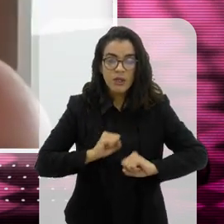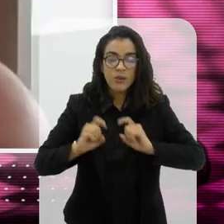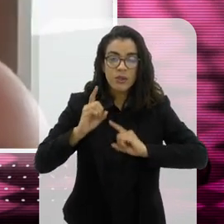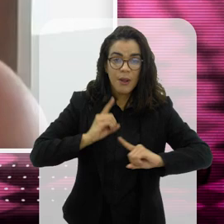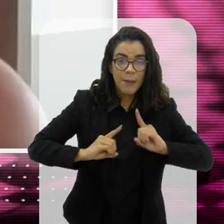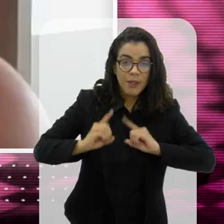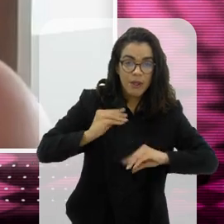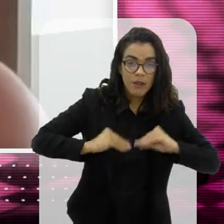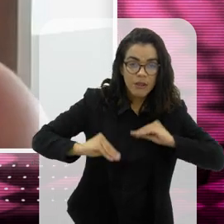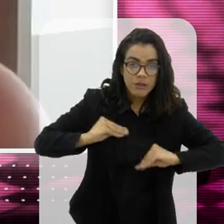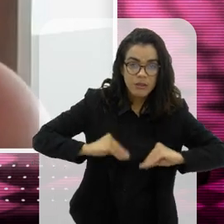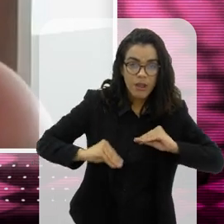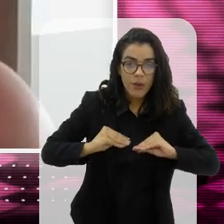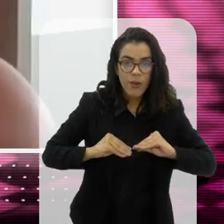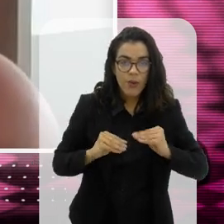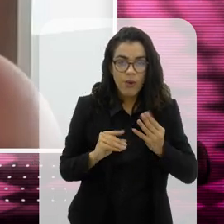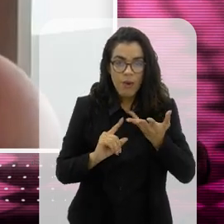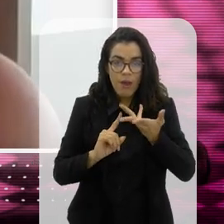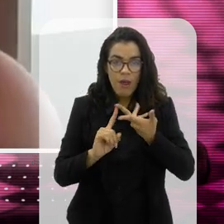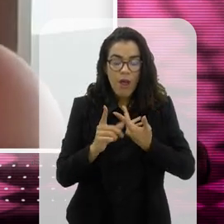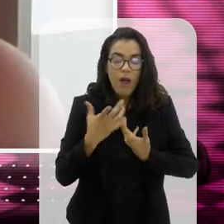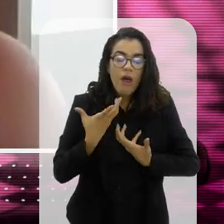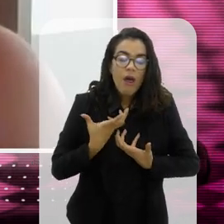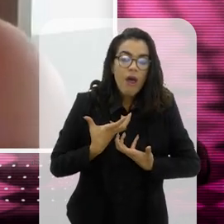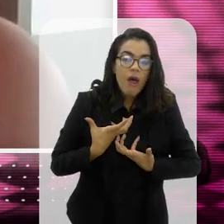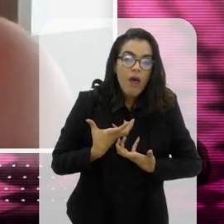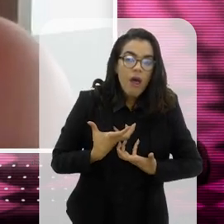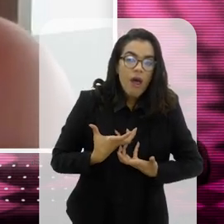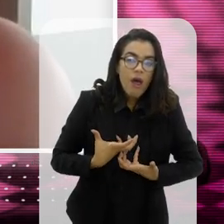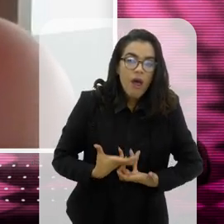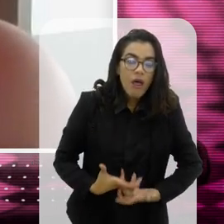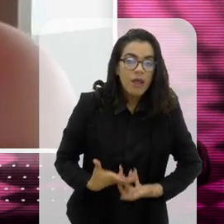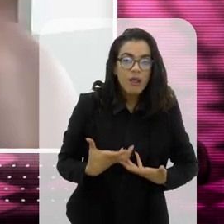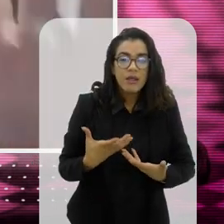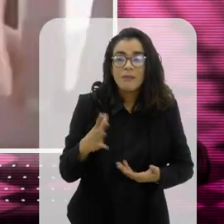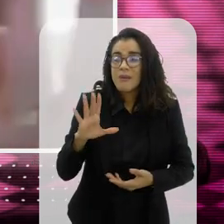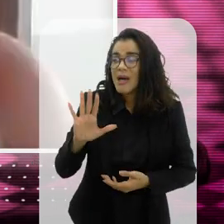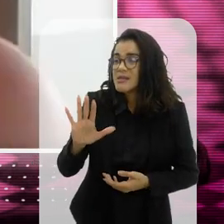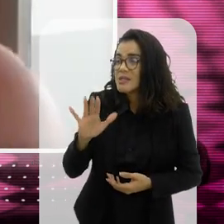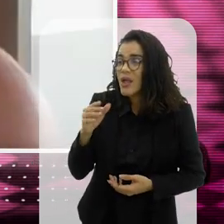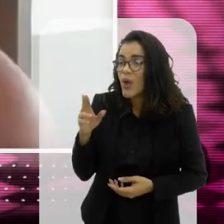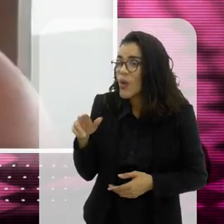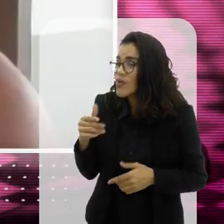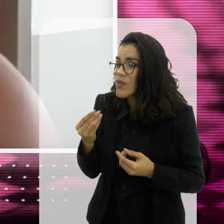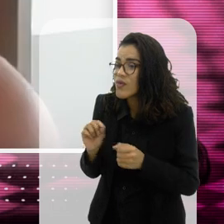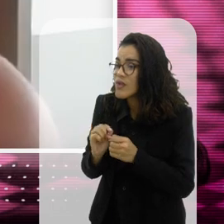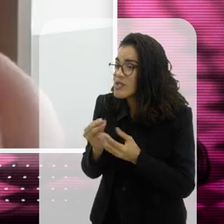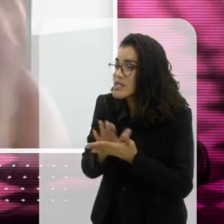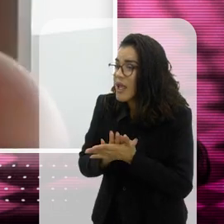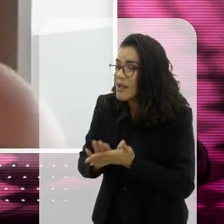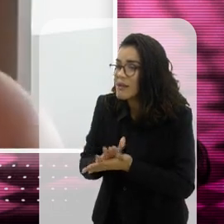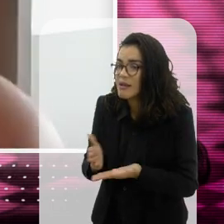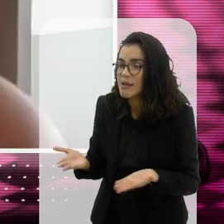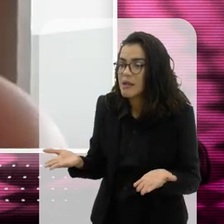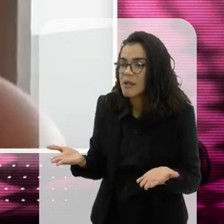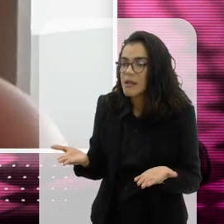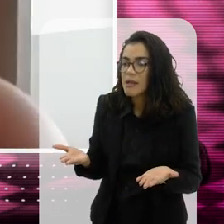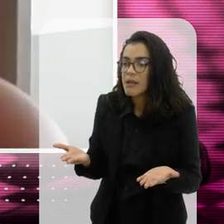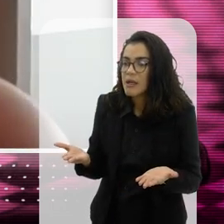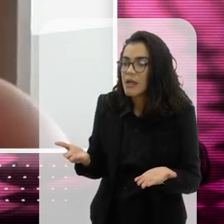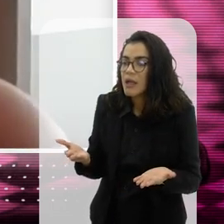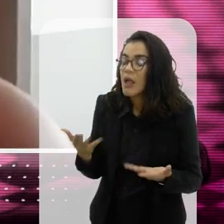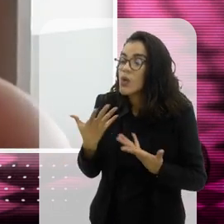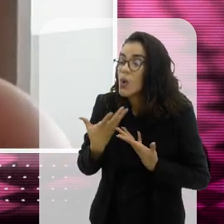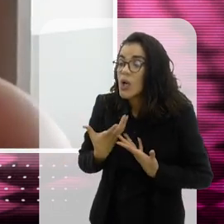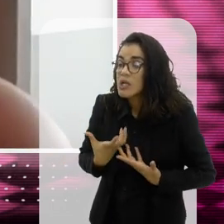com ansiedade, com depressão, com um cansaço que não justifica, assim, Denise, mas eu não fiz nada. Eu escuto isso de mulheres